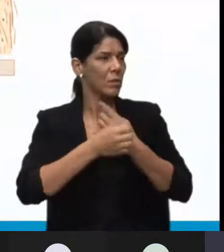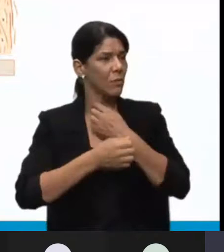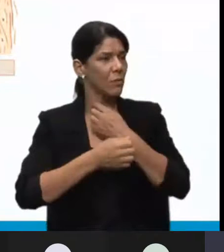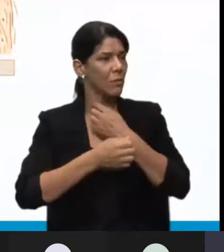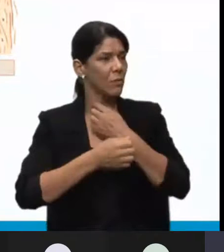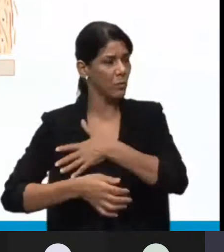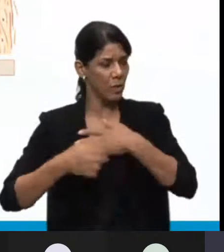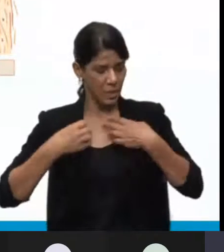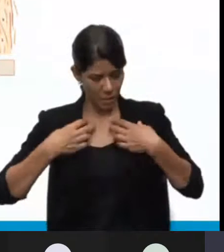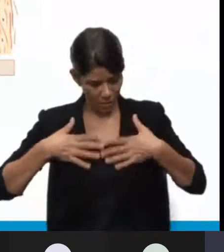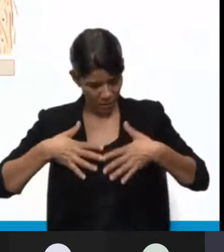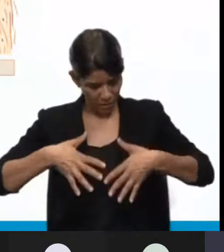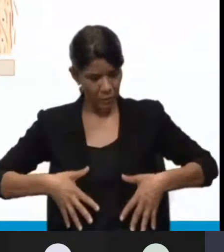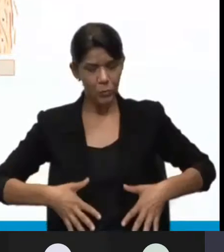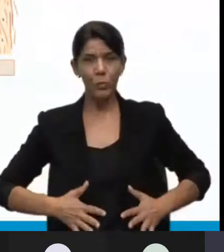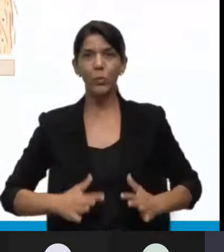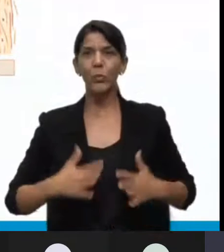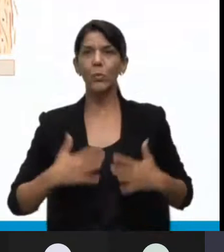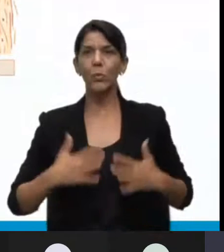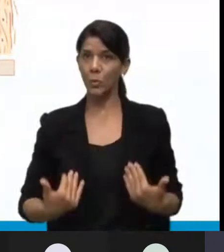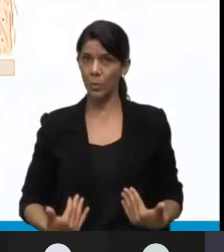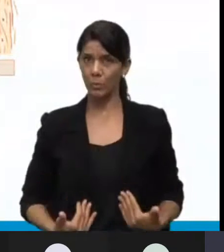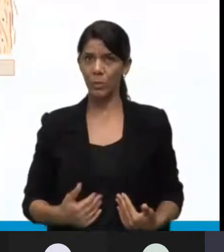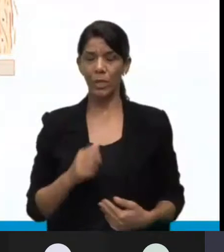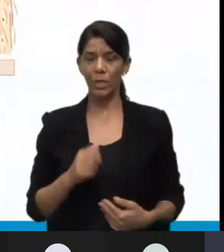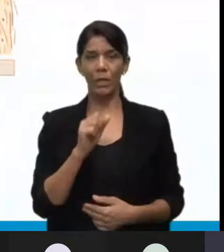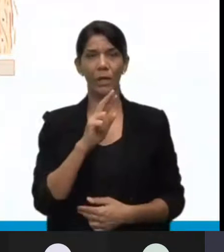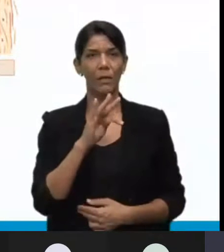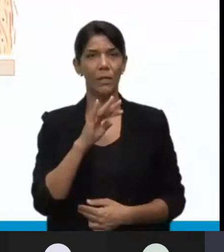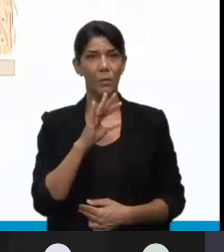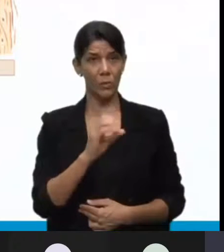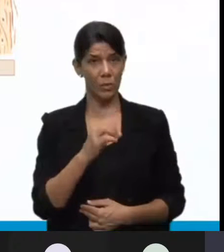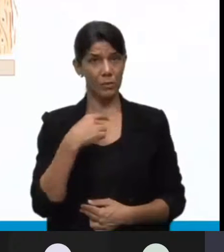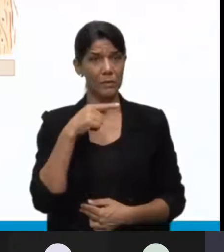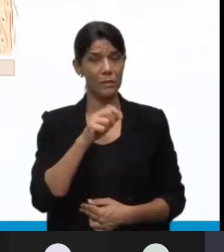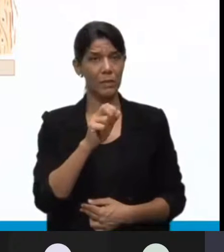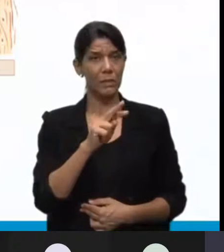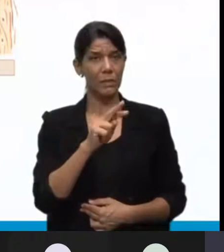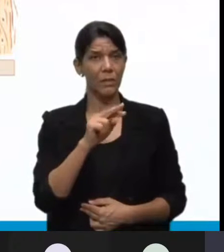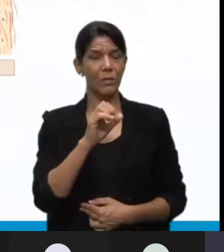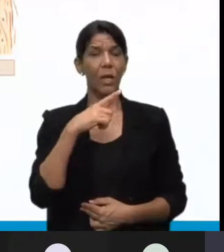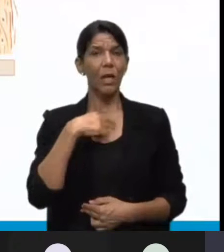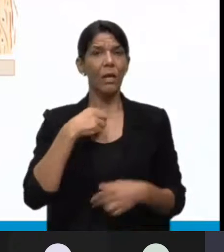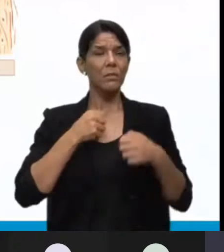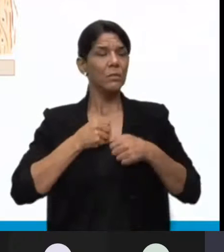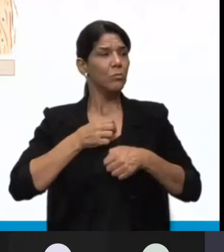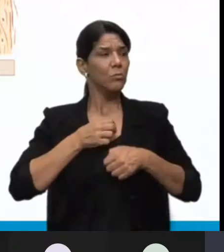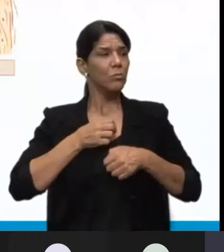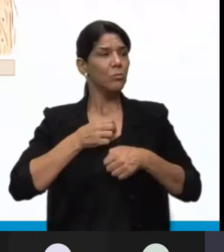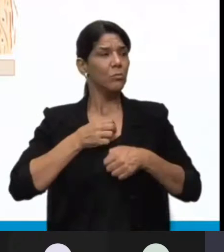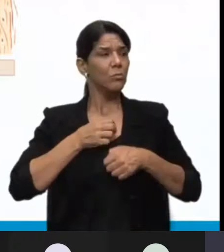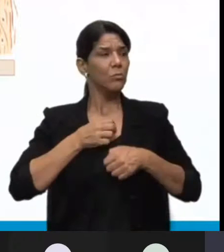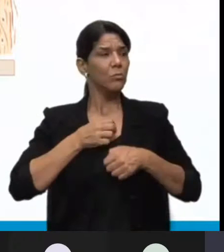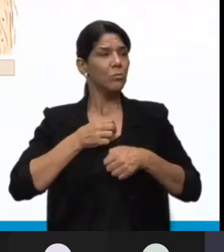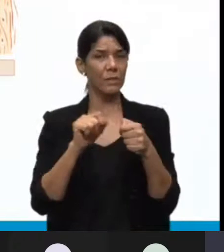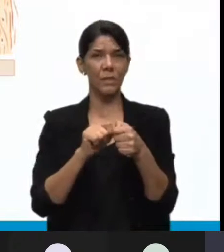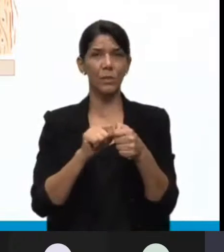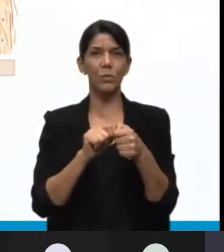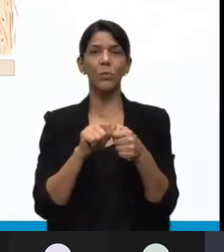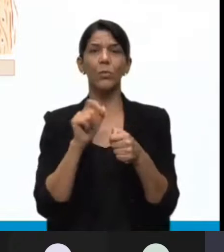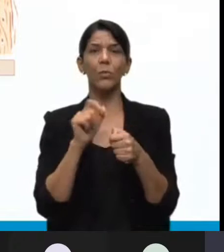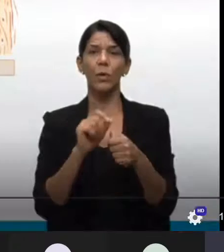conforme elas vão correndo ali por dentro do sistema circulatório em arteríolas. Essas arteríolas, elas se ramificam